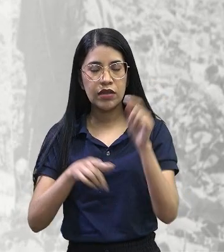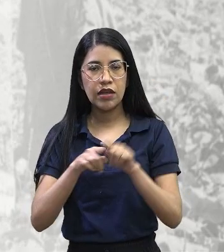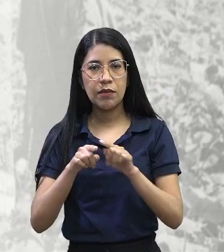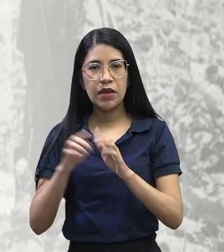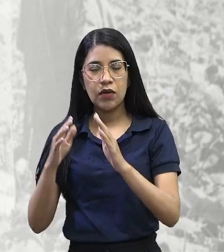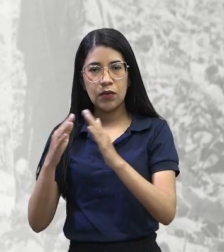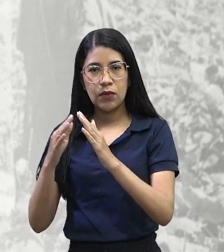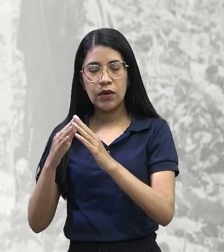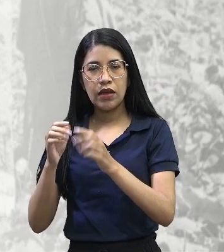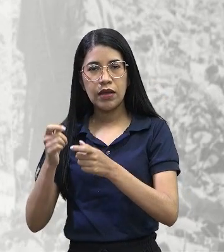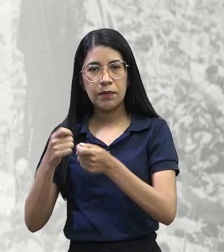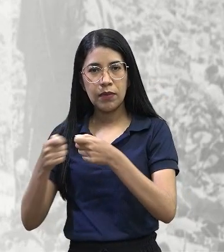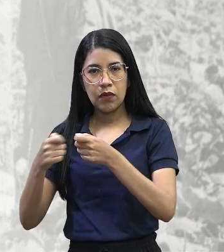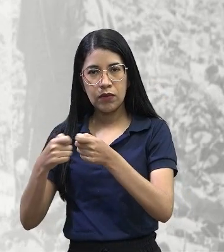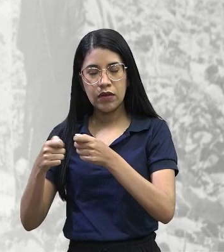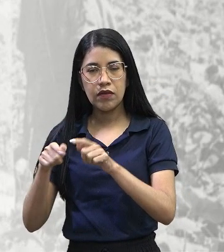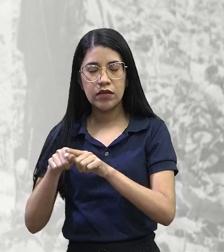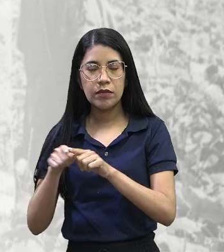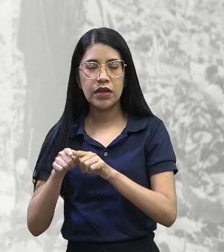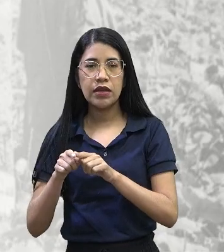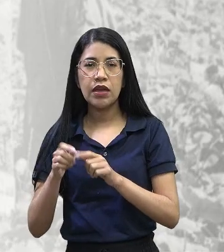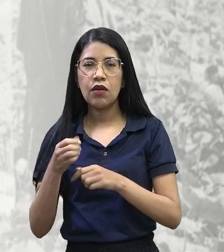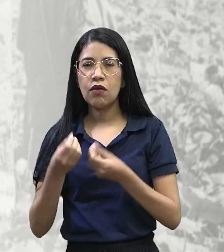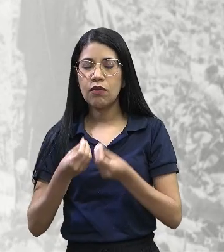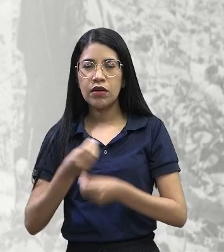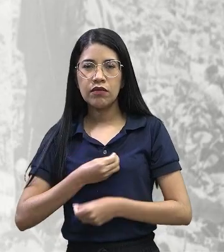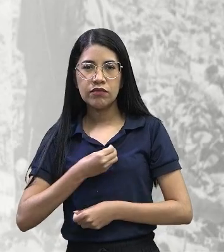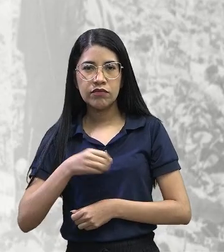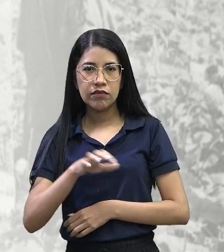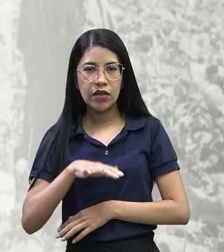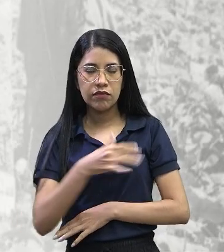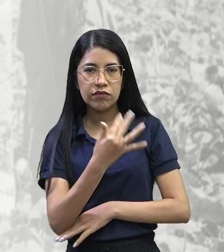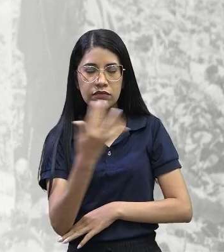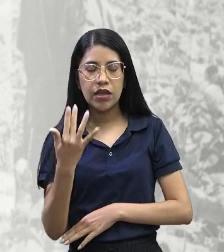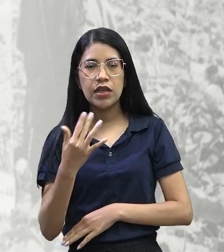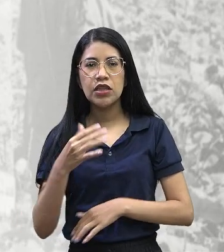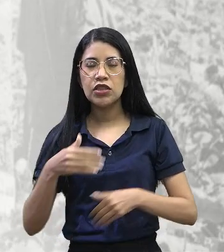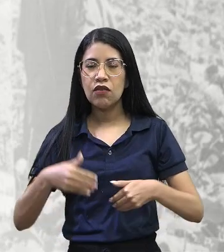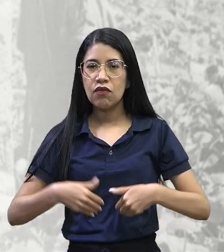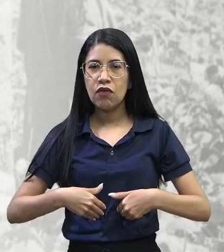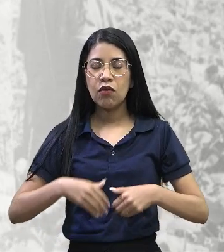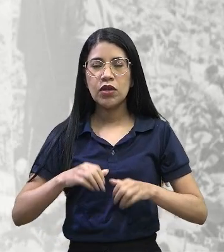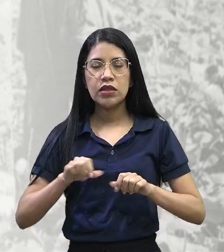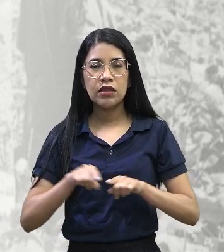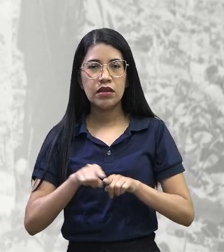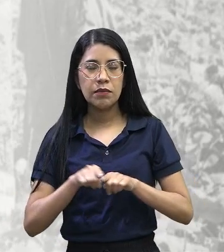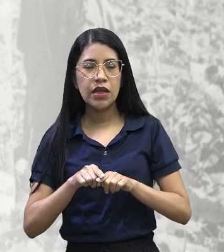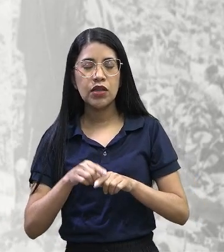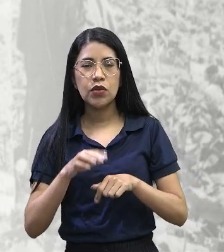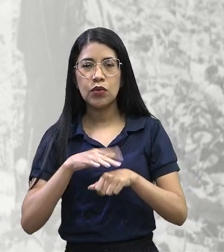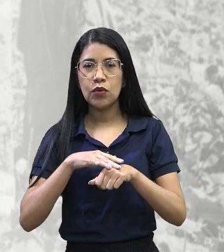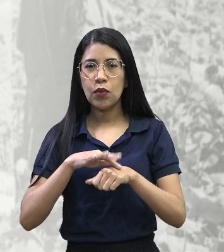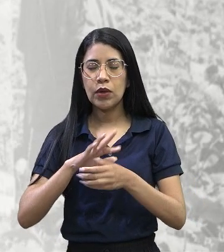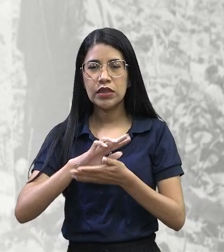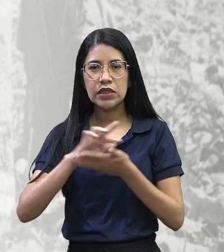uma dura vida na selva, o seringueiro enfrentava a subnutrição, as doenças letais, como